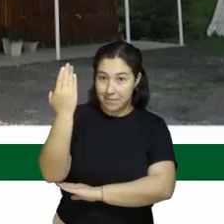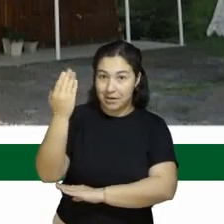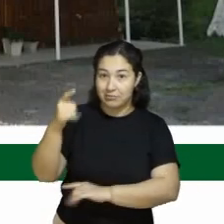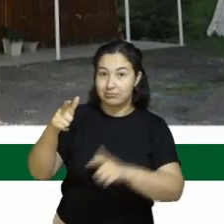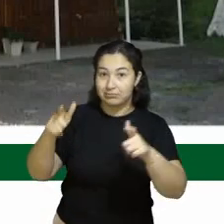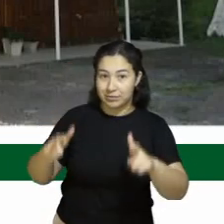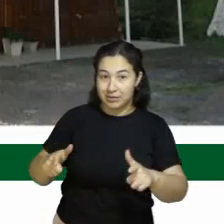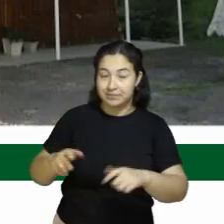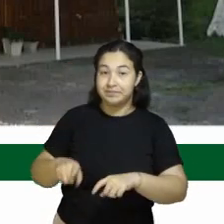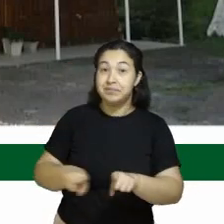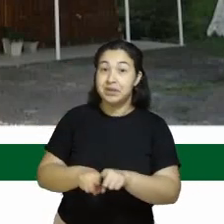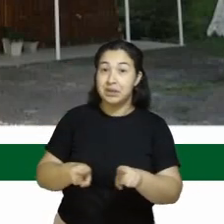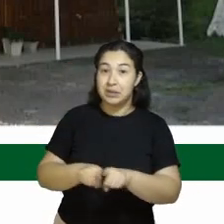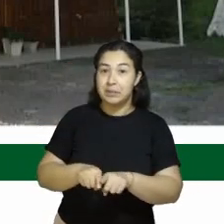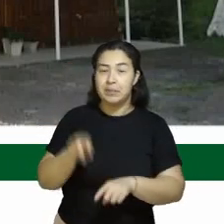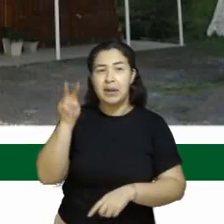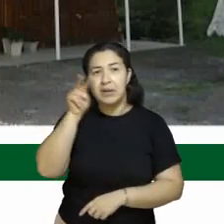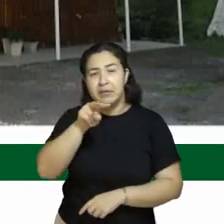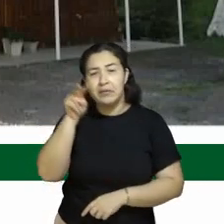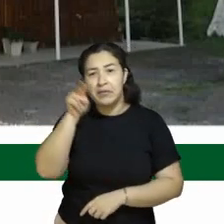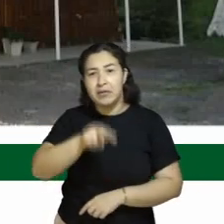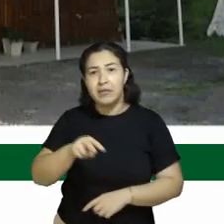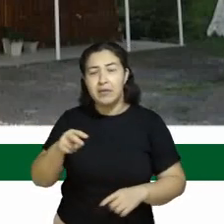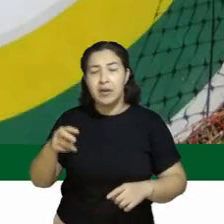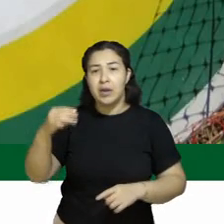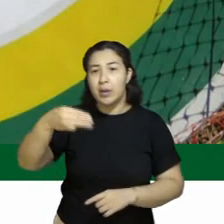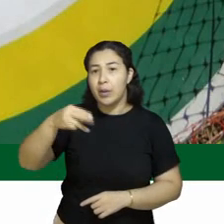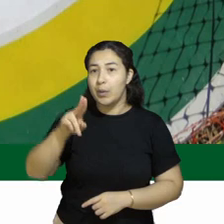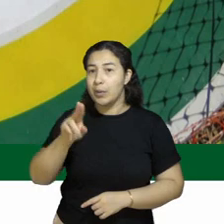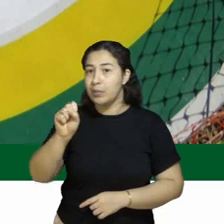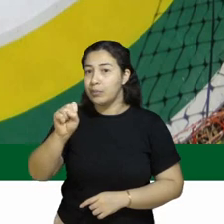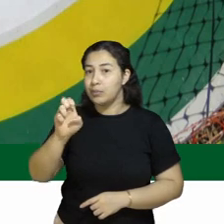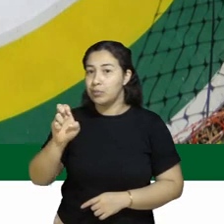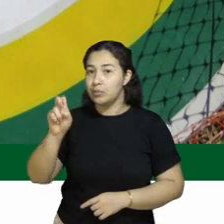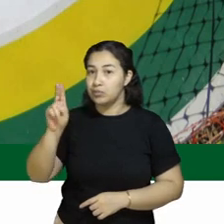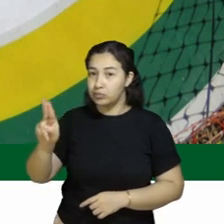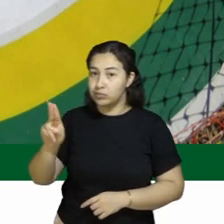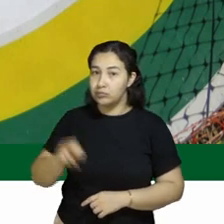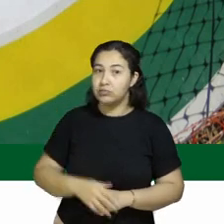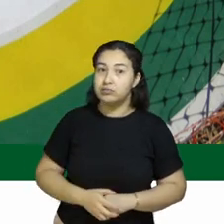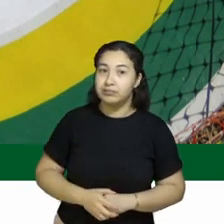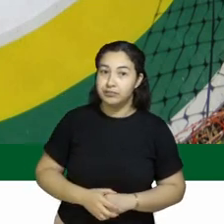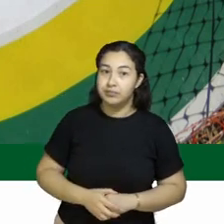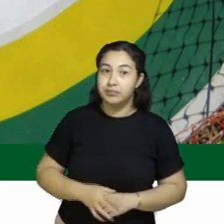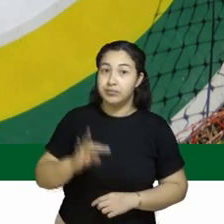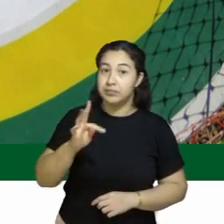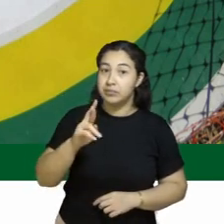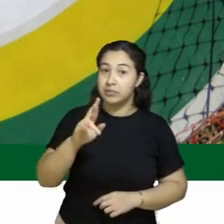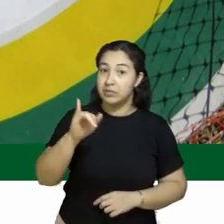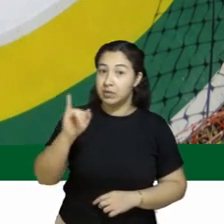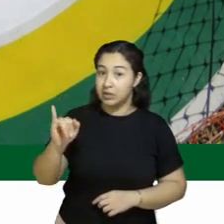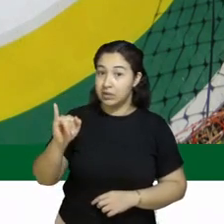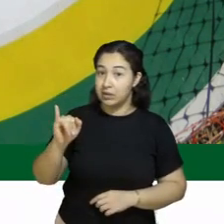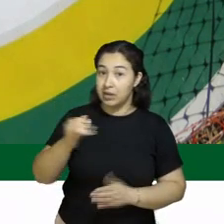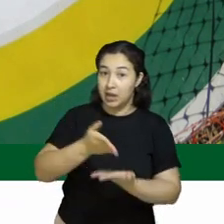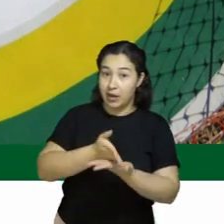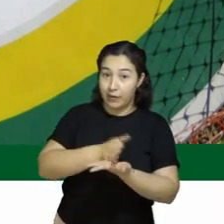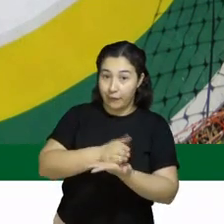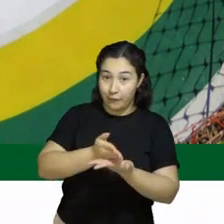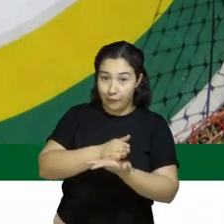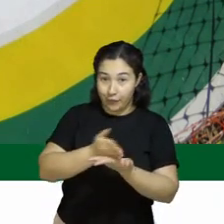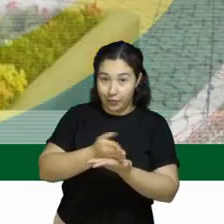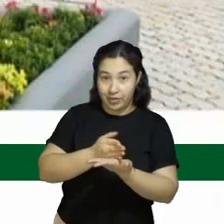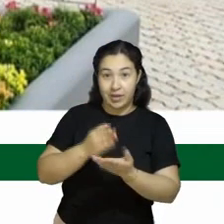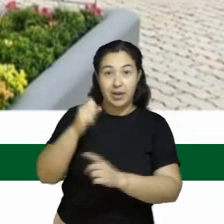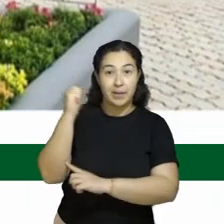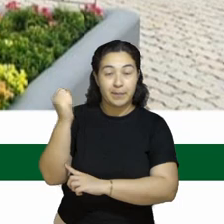maior museu em zona rural da América Latina, em Guaraciaba, a trifronteira, então, Argentina, Paraná, Rio Grande do